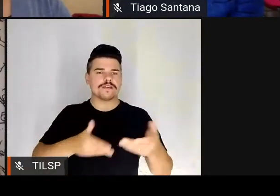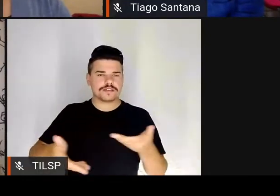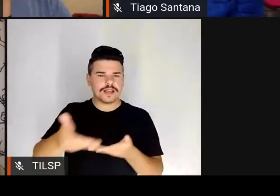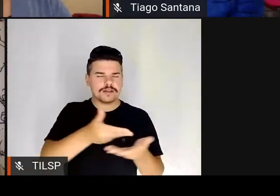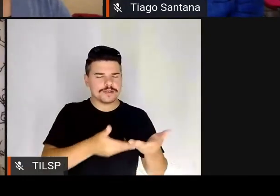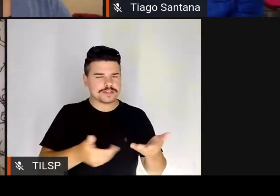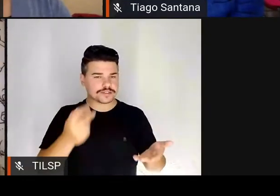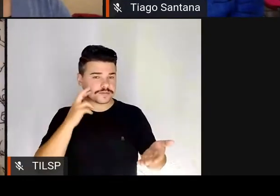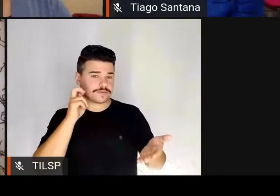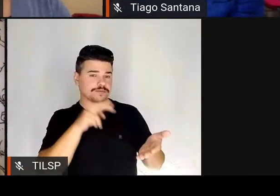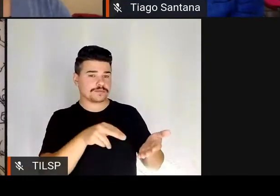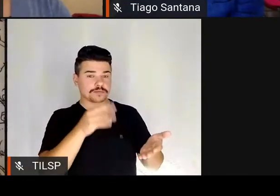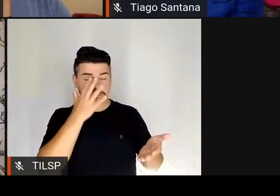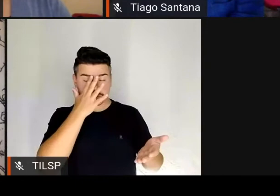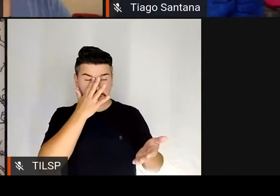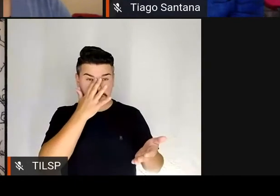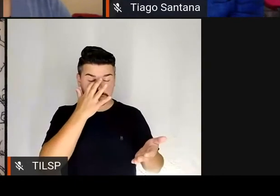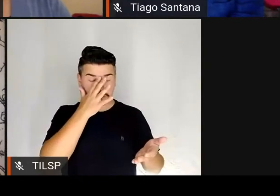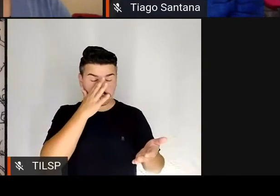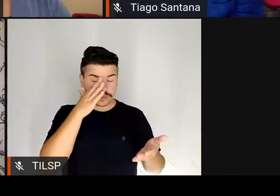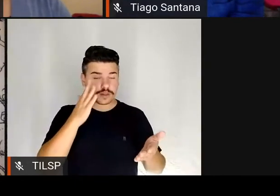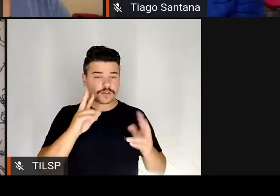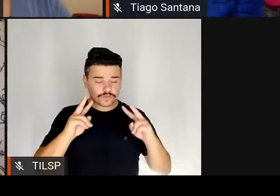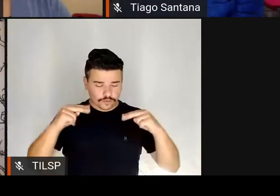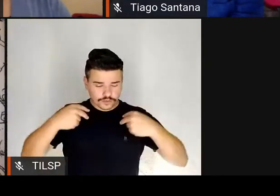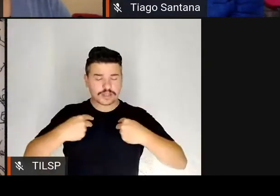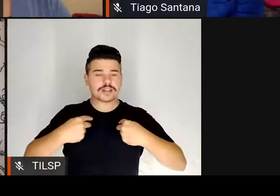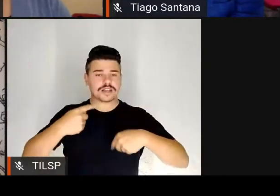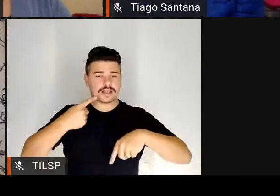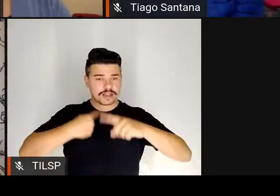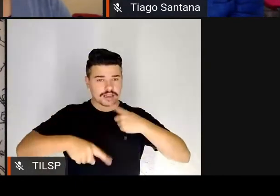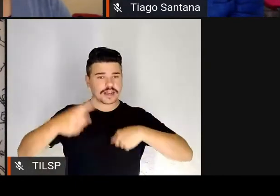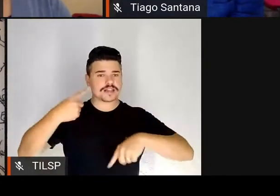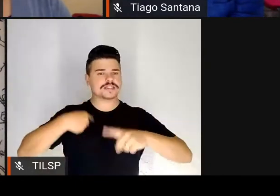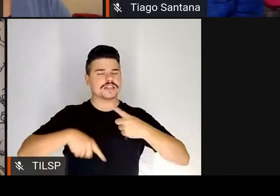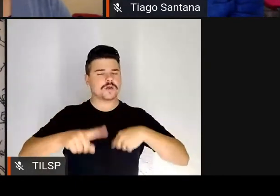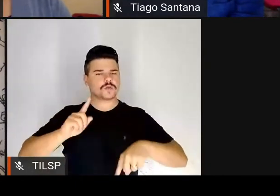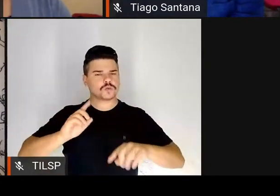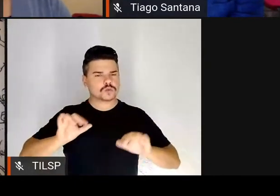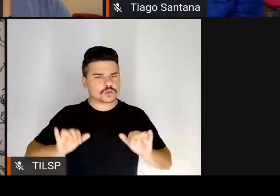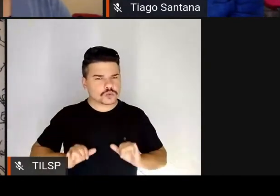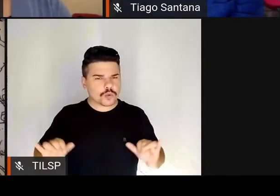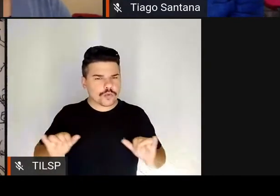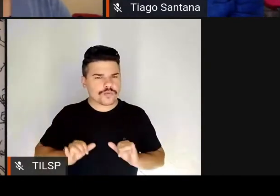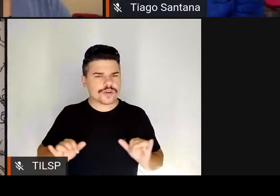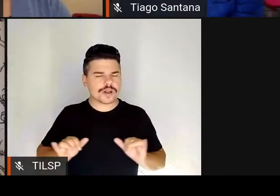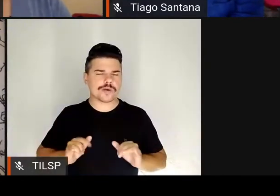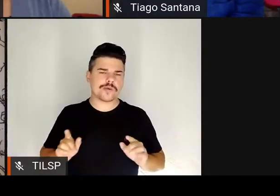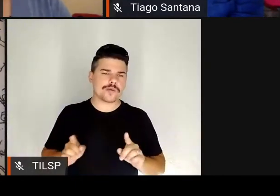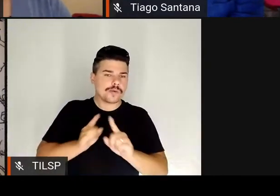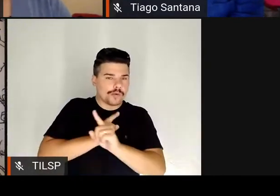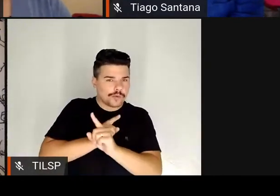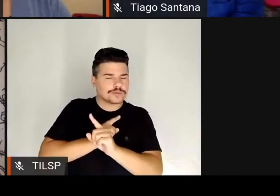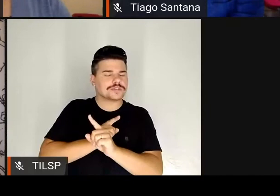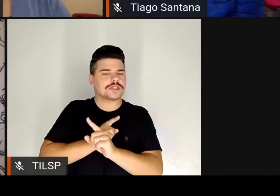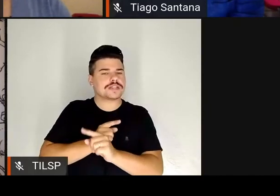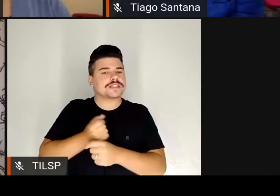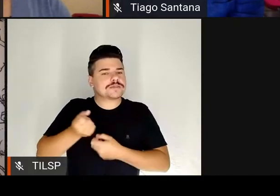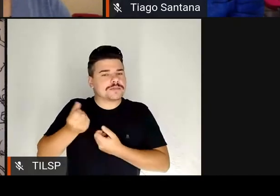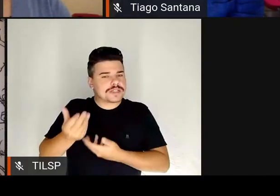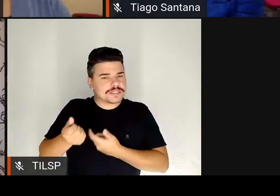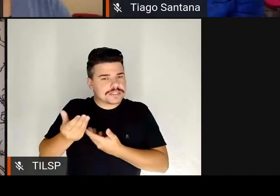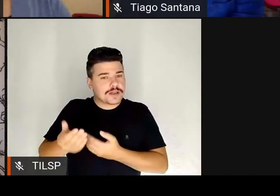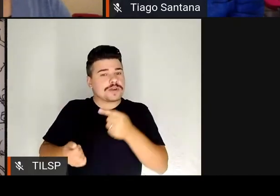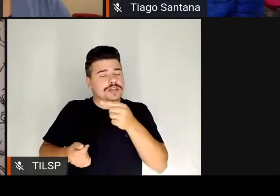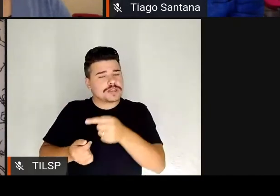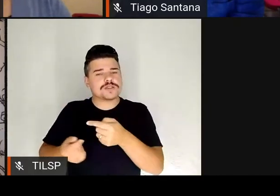paginada, né, para dentro da redação, para, né, sofrer ou se contrapor às pressões, né, é um dado